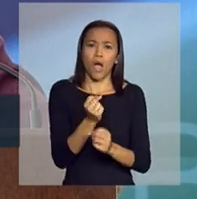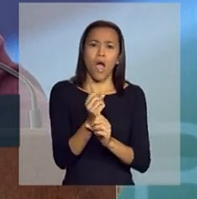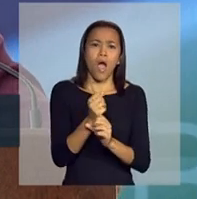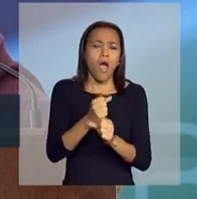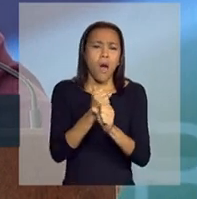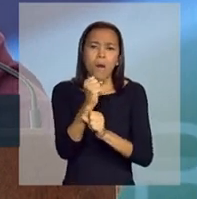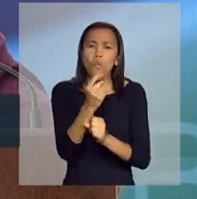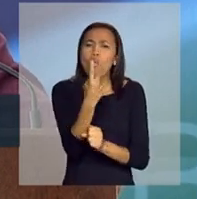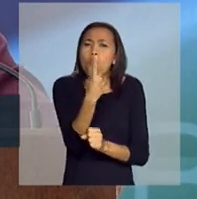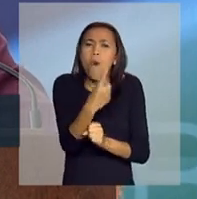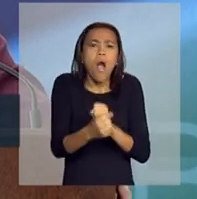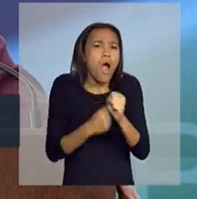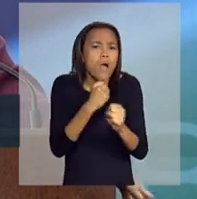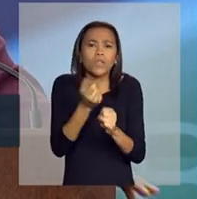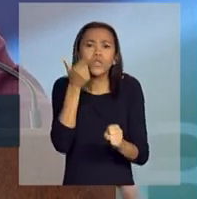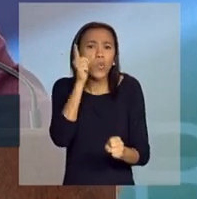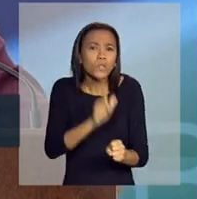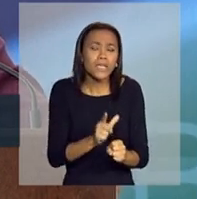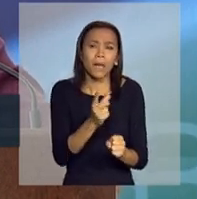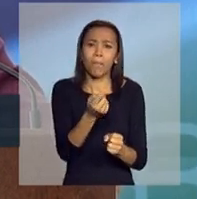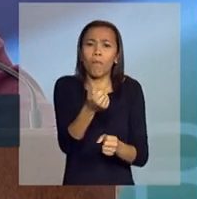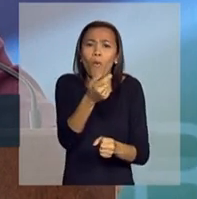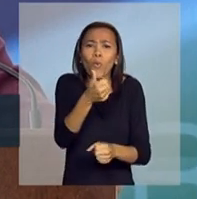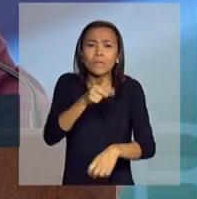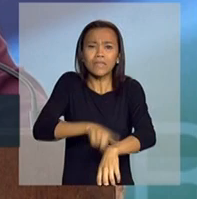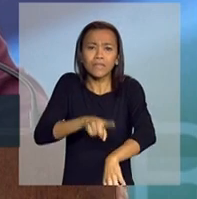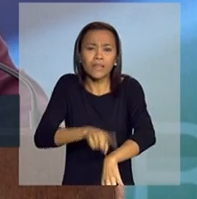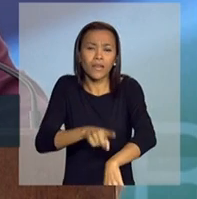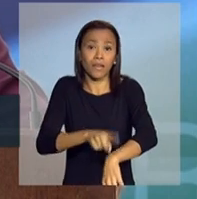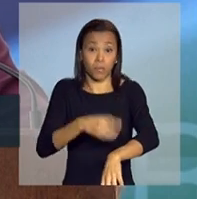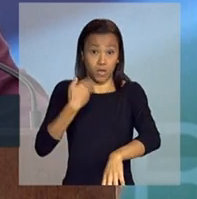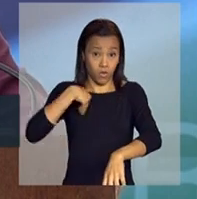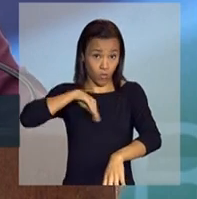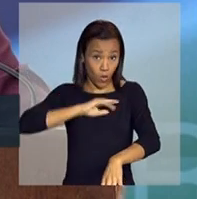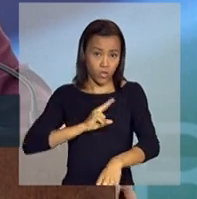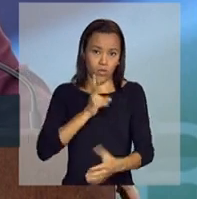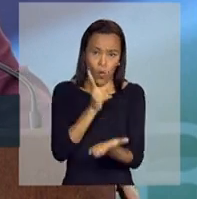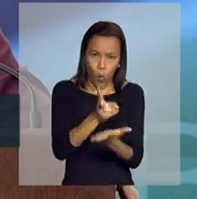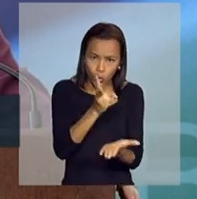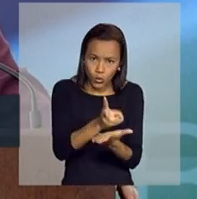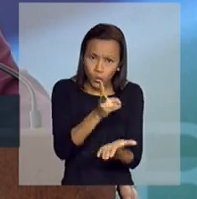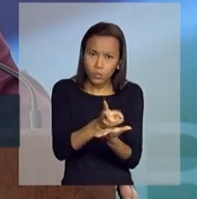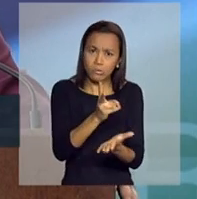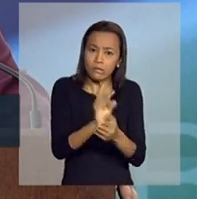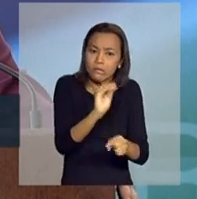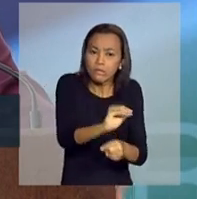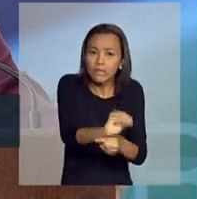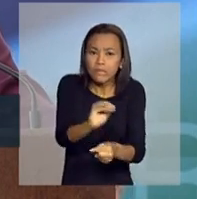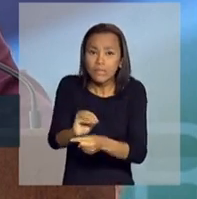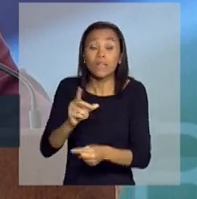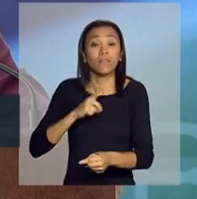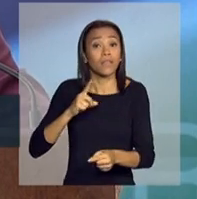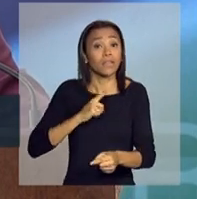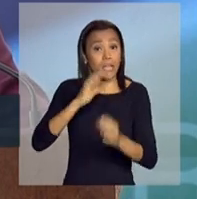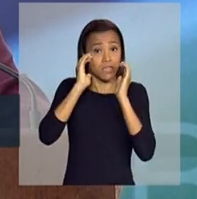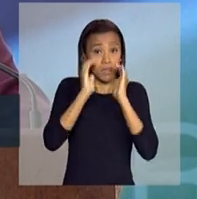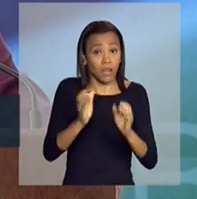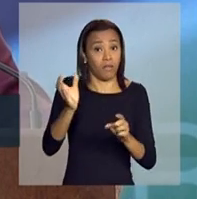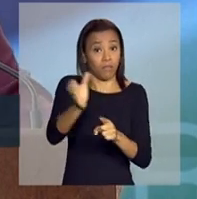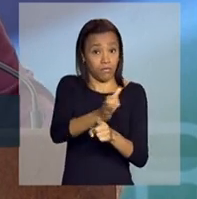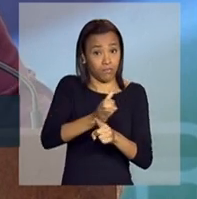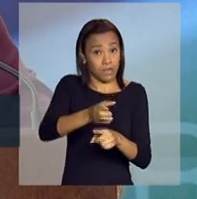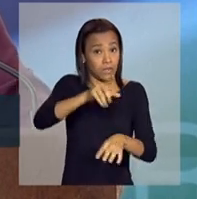ano, nós agora tratamos a manutenção como algo que tem de ter prazo e tem de